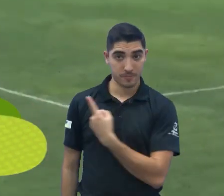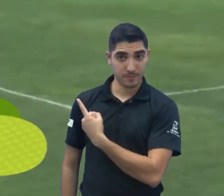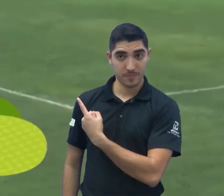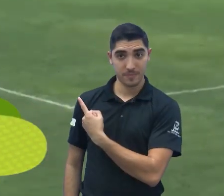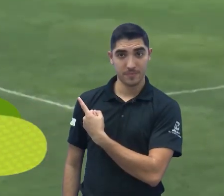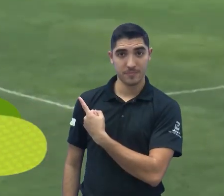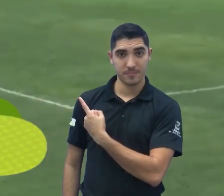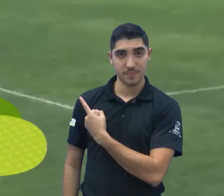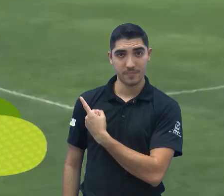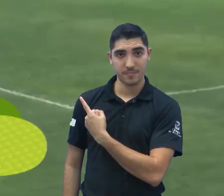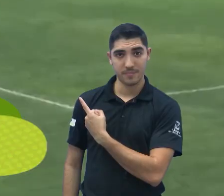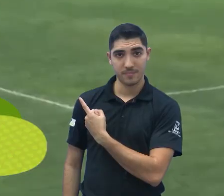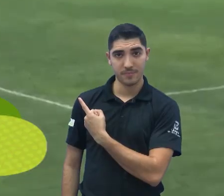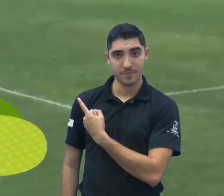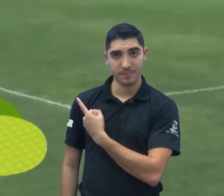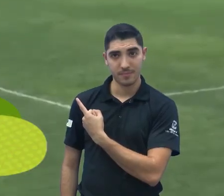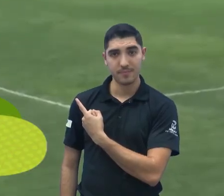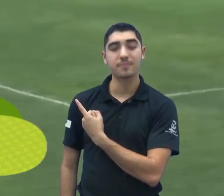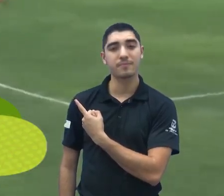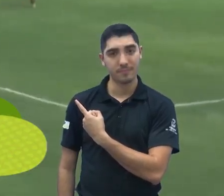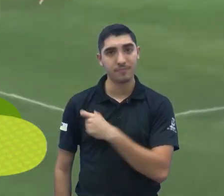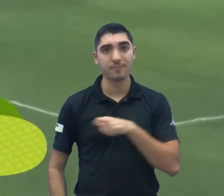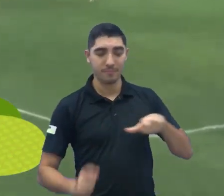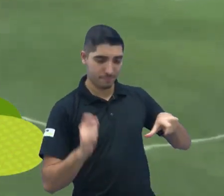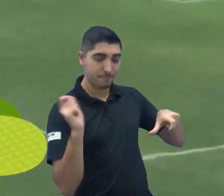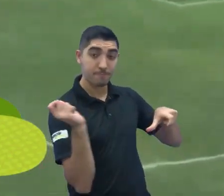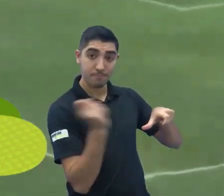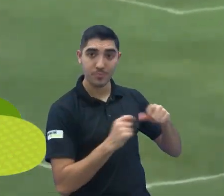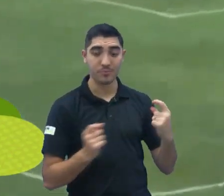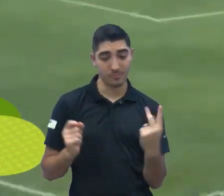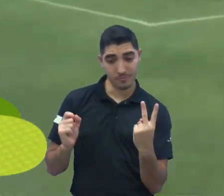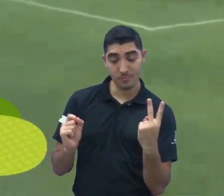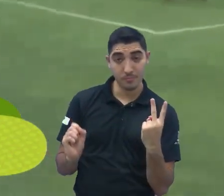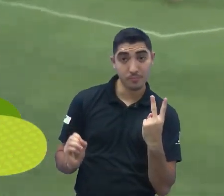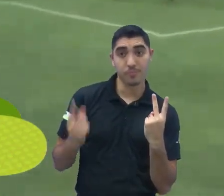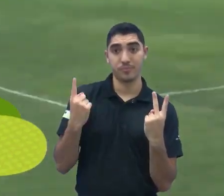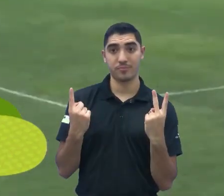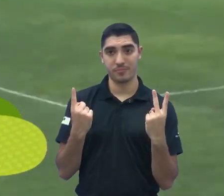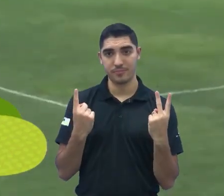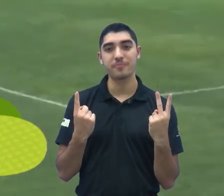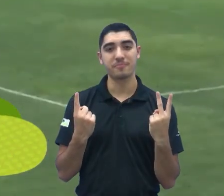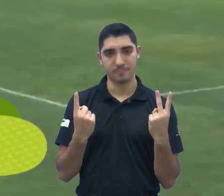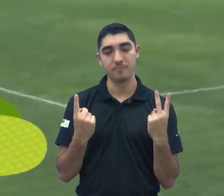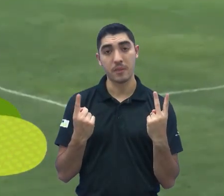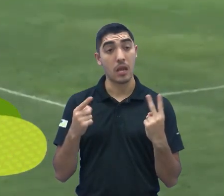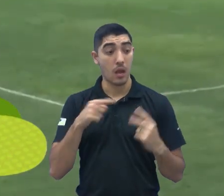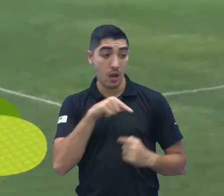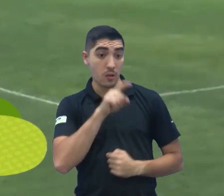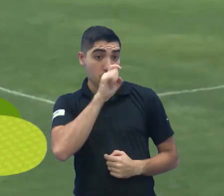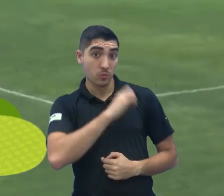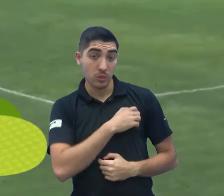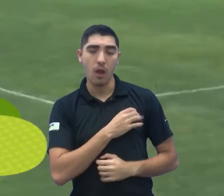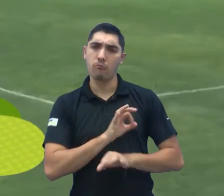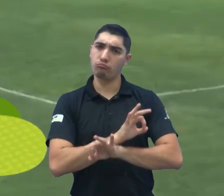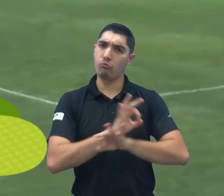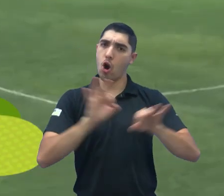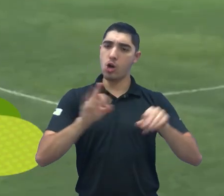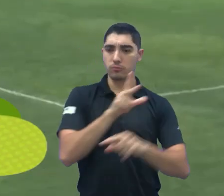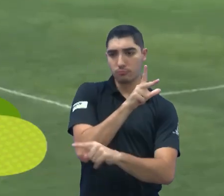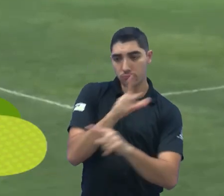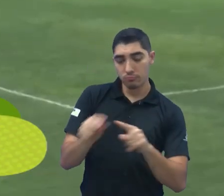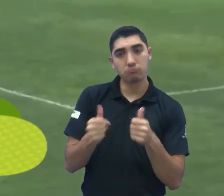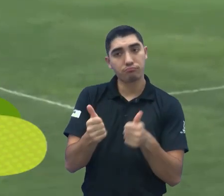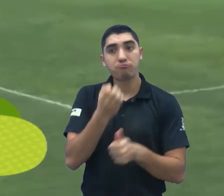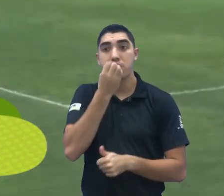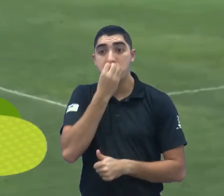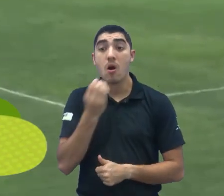pênalti indiscutível. Foi feita ali a cobrança, sem chance para o goleiro Abelha, 2-1, belo resultado que deixa o São José bem encaminhado, joga